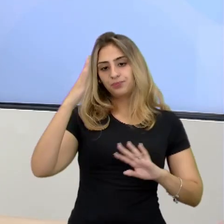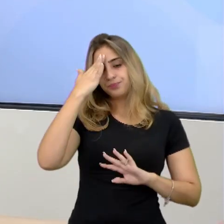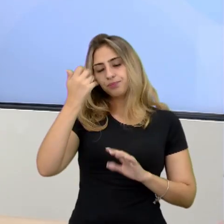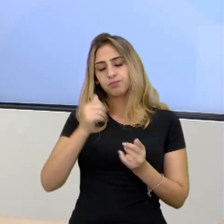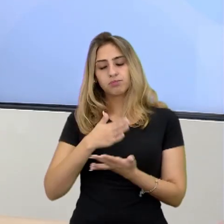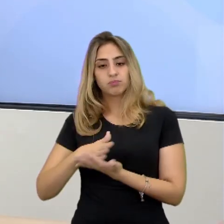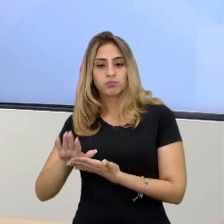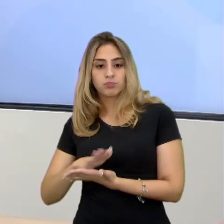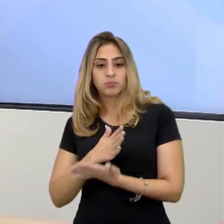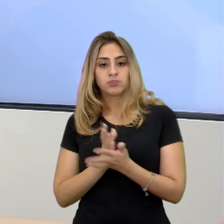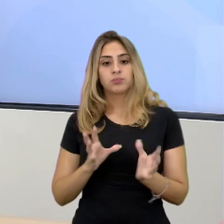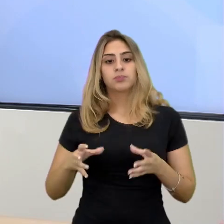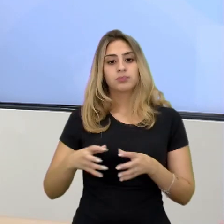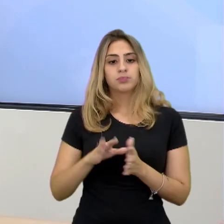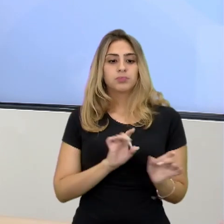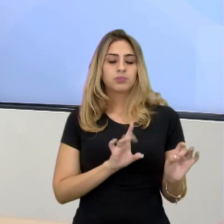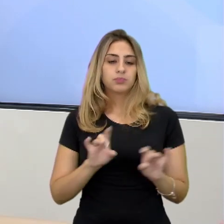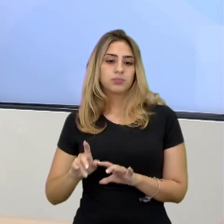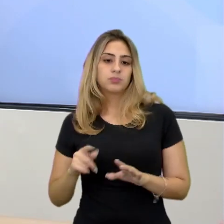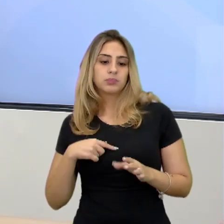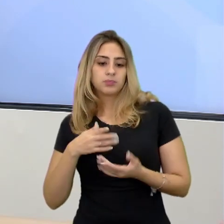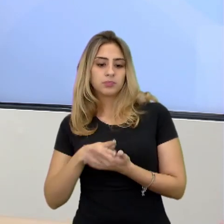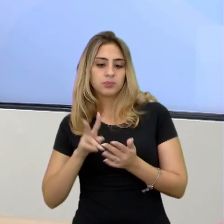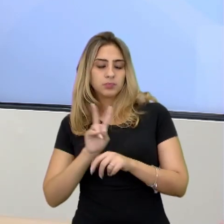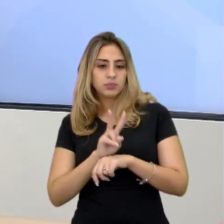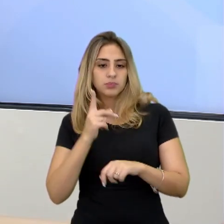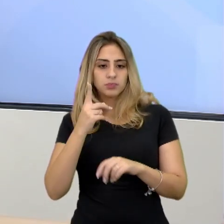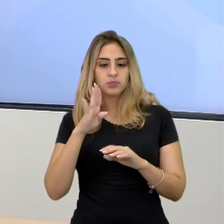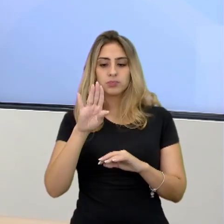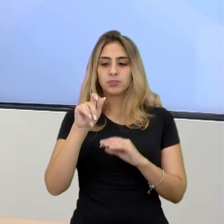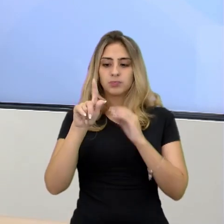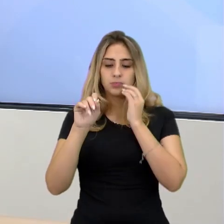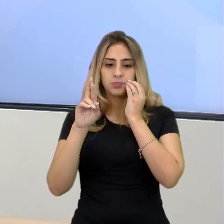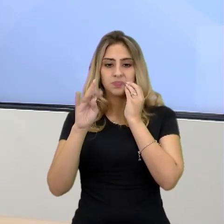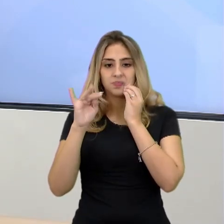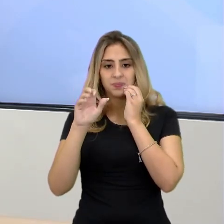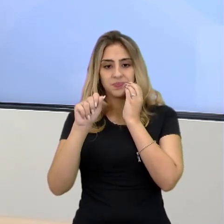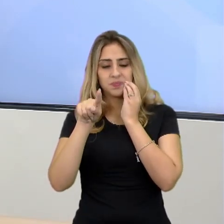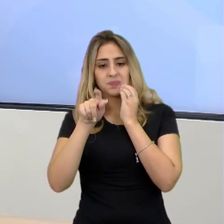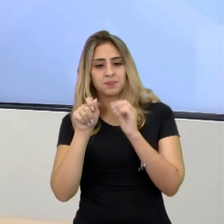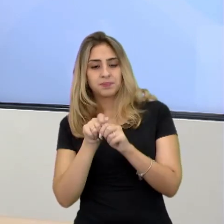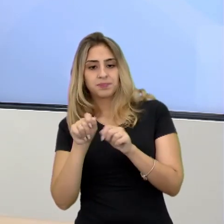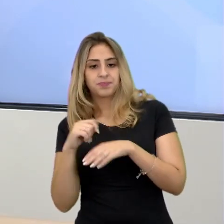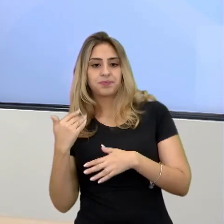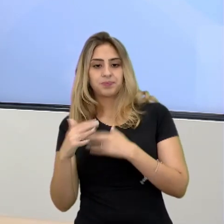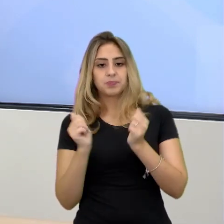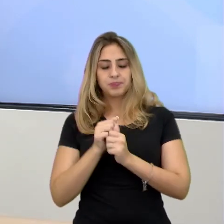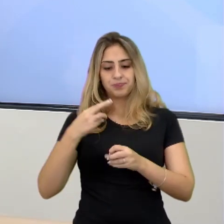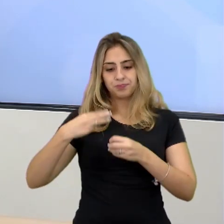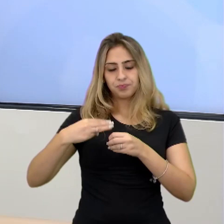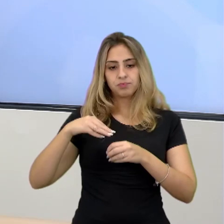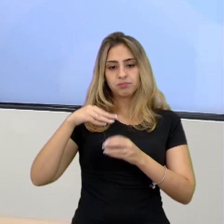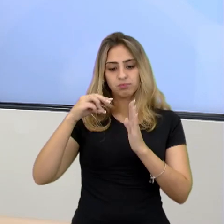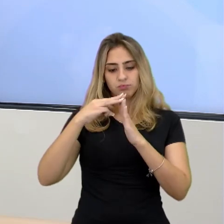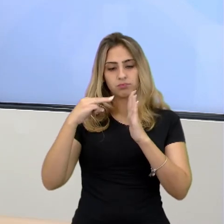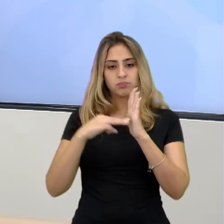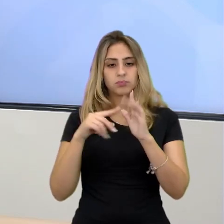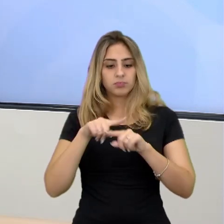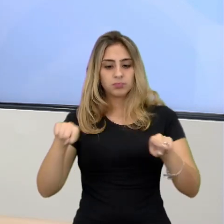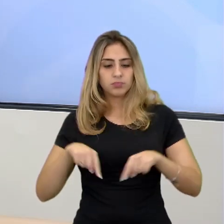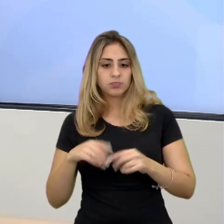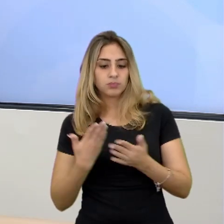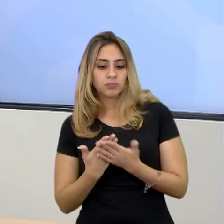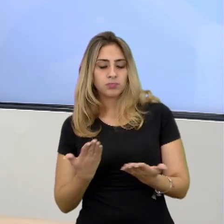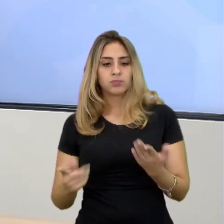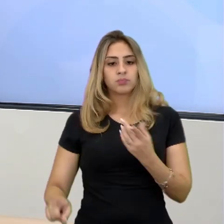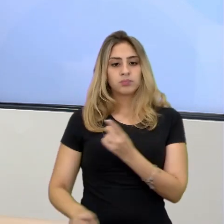separar os 5 grupos, que cada grupo vai cuidar de uma biografia, que depois isso vai ser feito com a metodologia de sala de aula invertida, então eles vão estudar